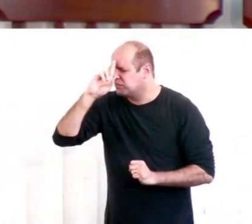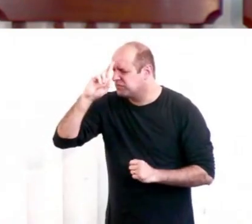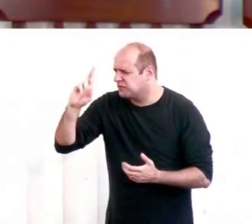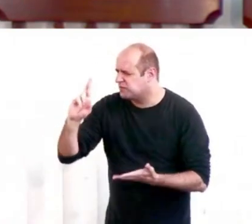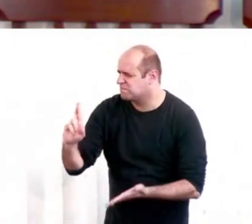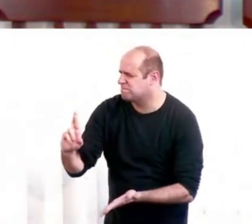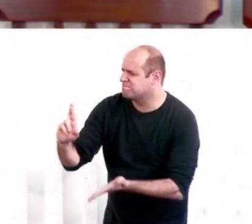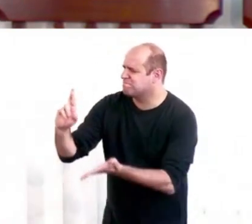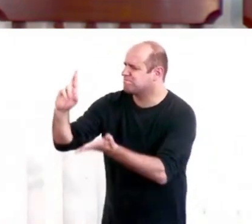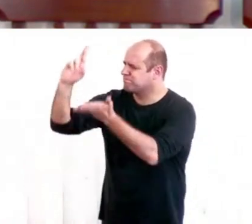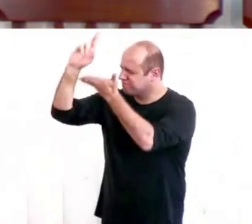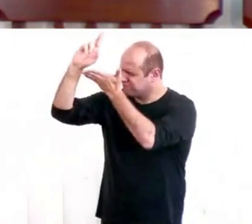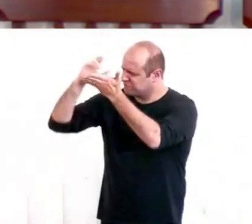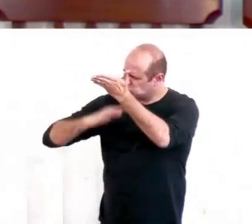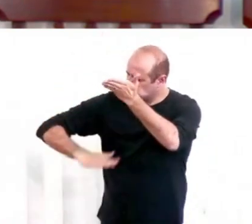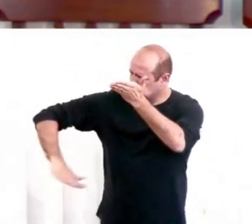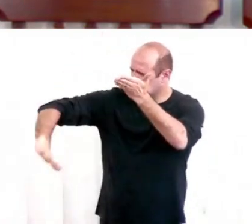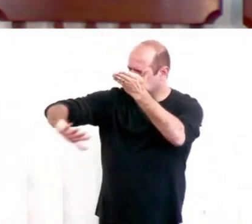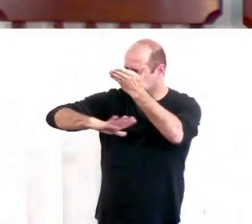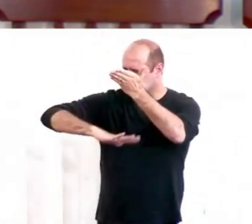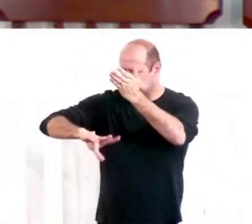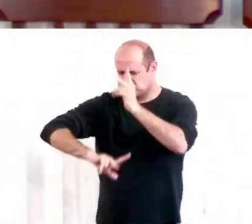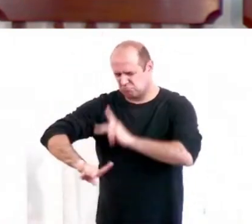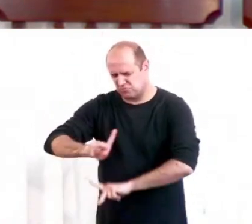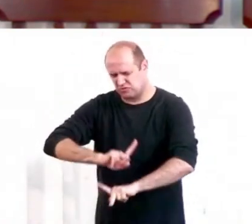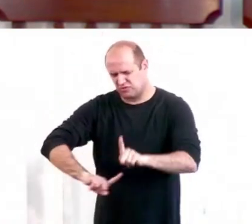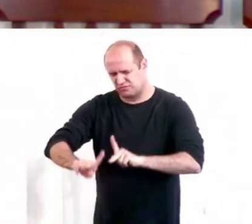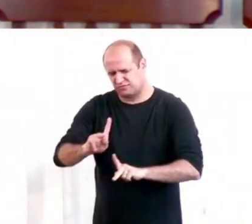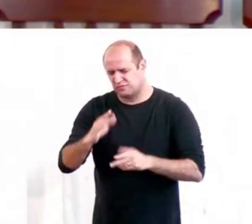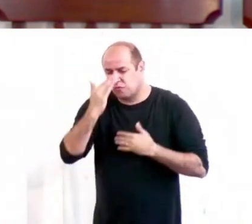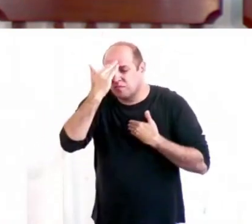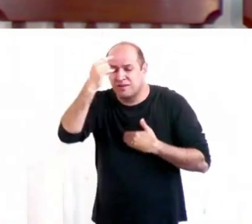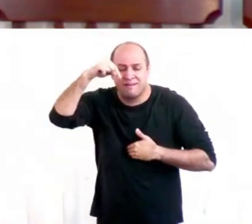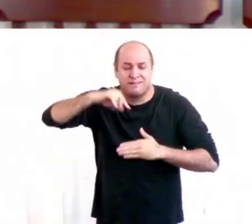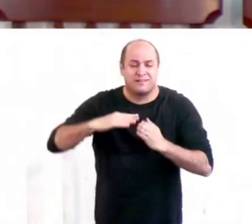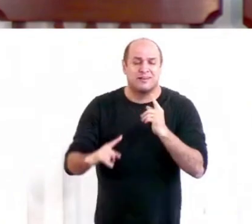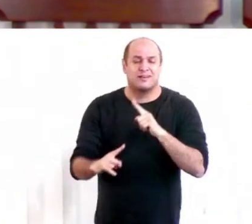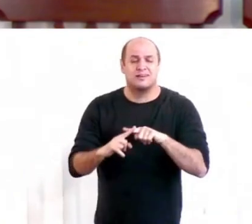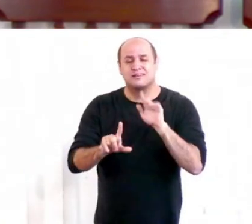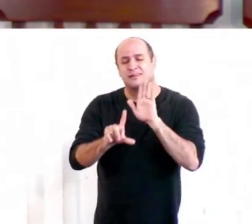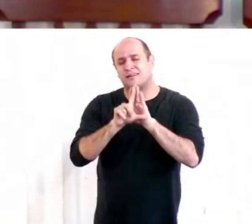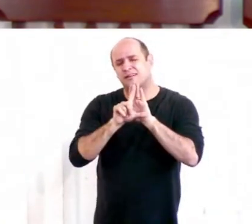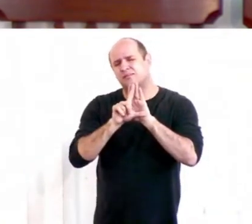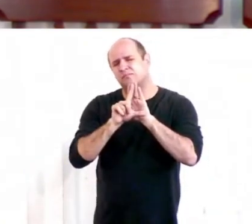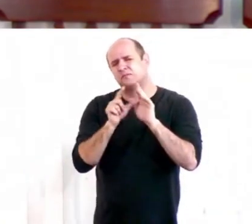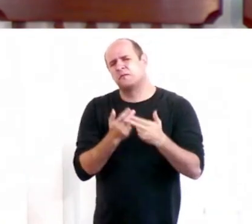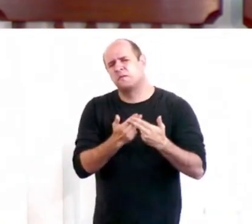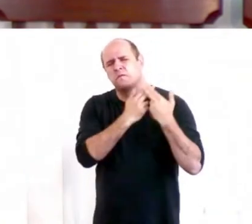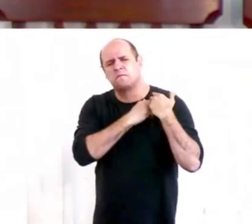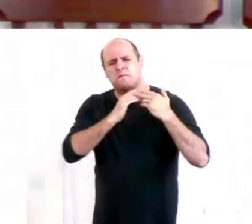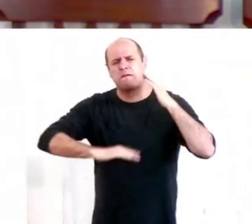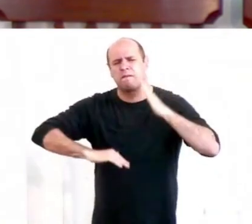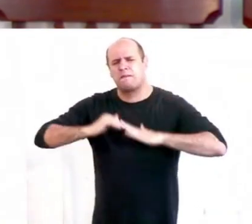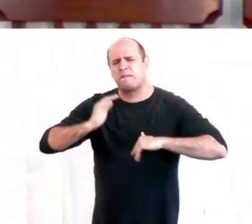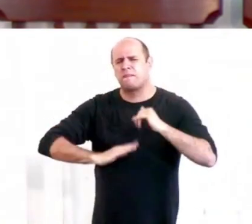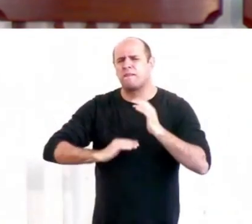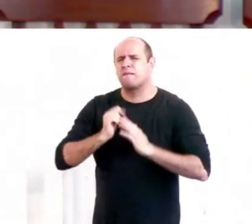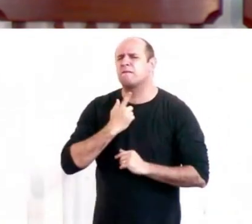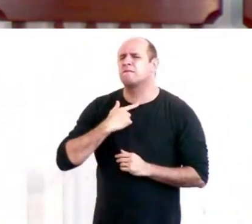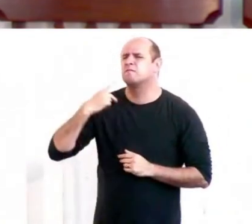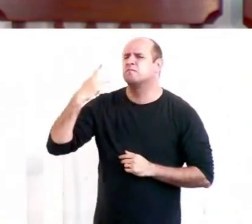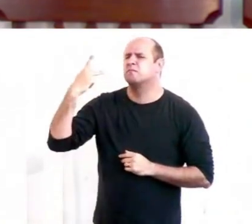nações. Senhor, muito obrigado por essa igreja, que tem cumprido o Seu chamado